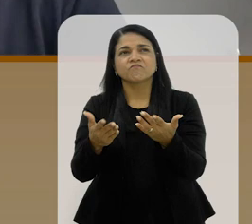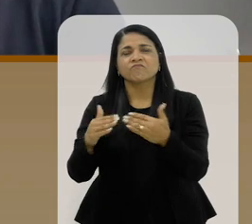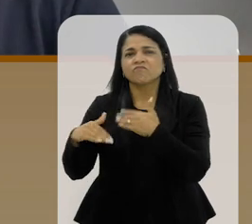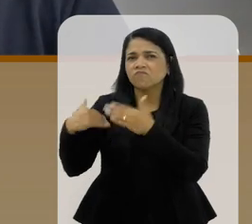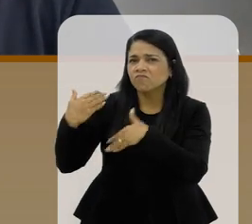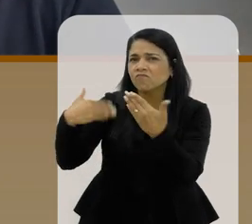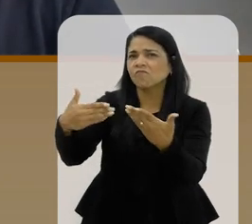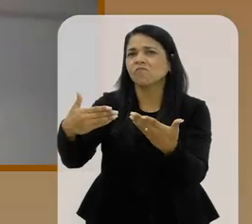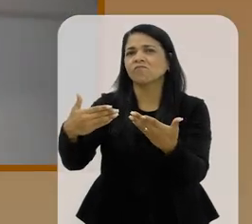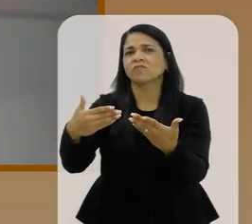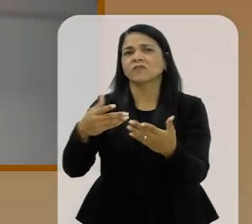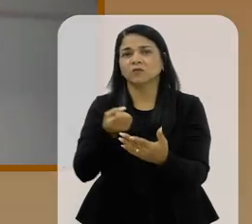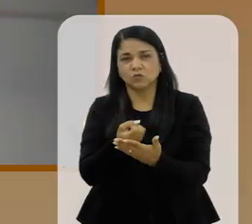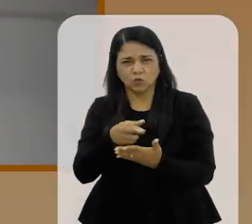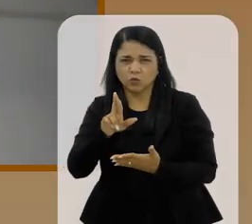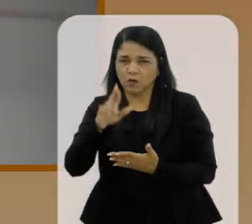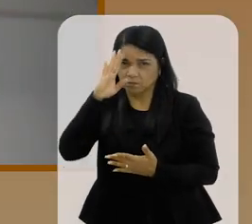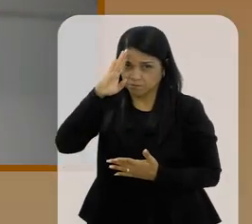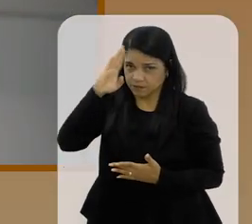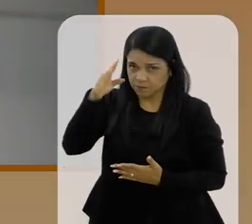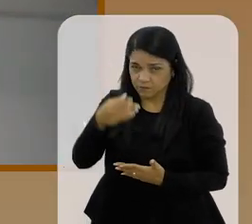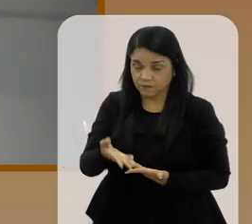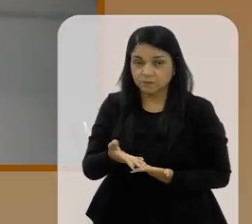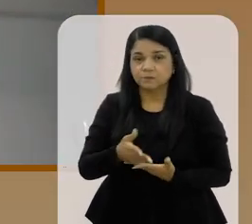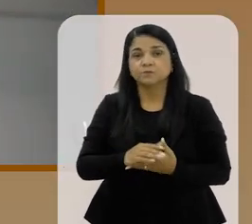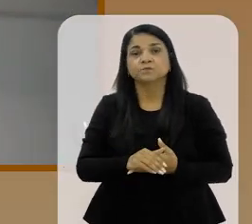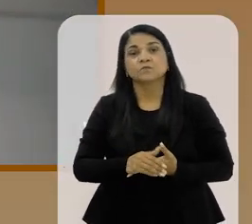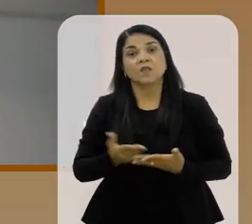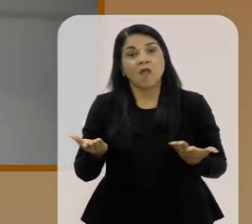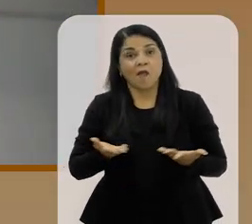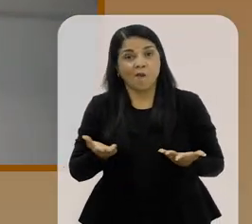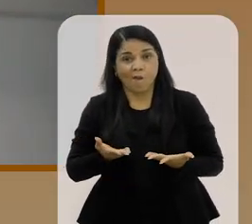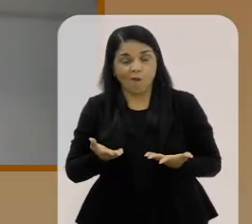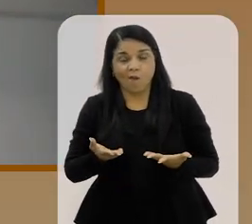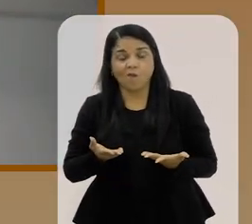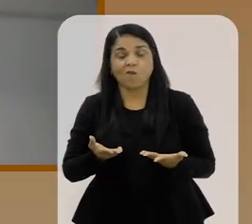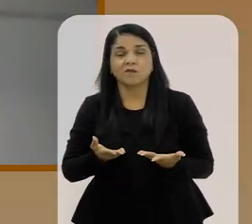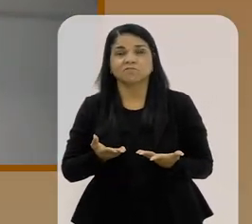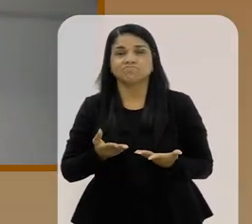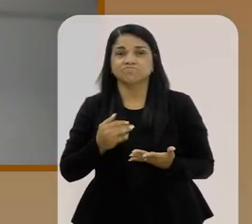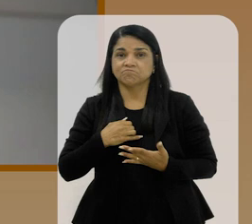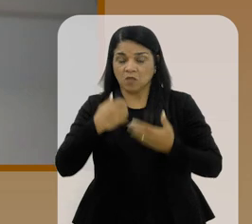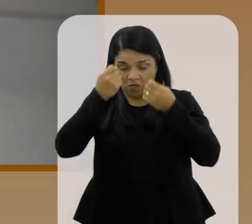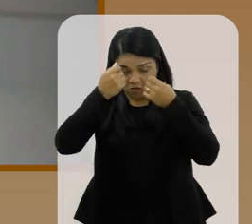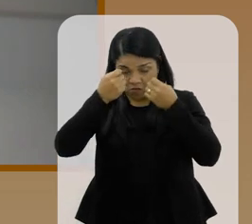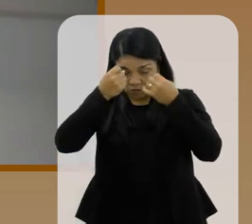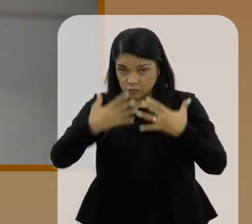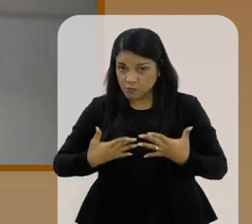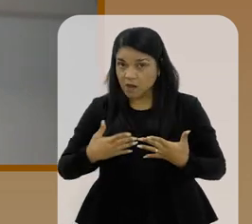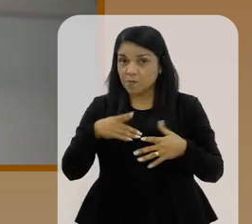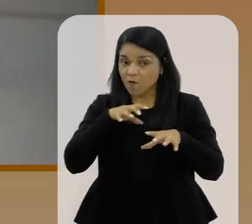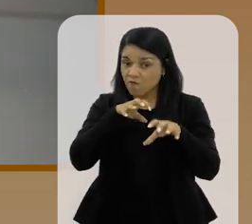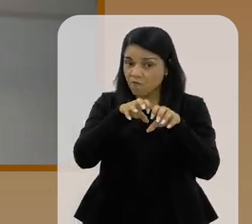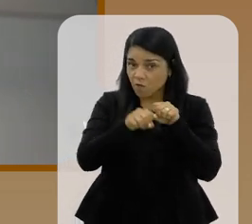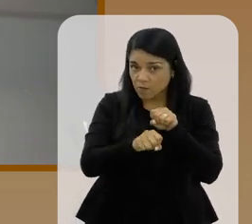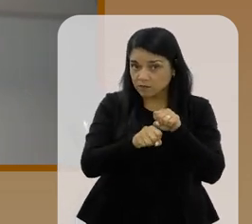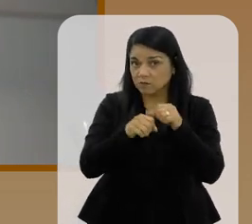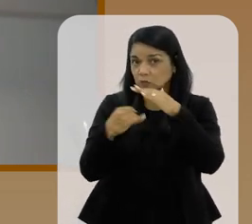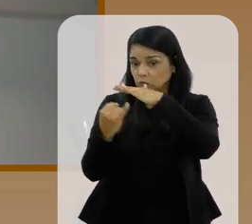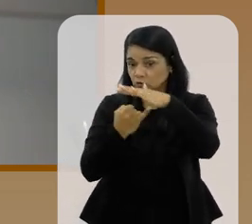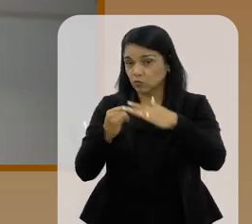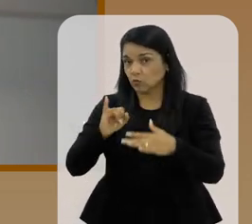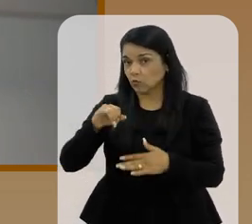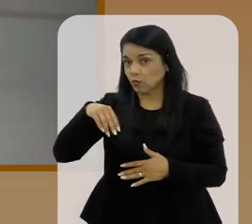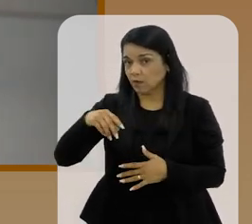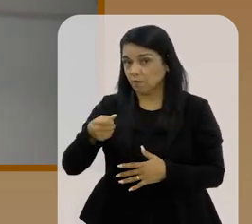longo do doutorado principalmente. Agora, eu posso dizer que minha formação foi pelo